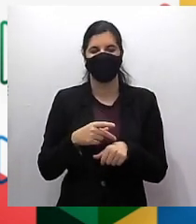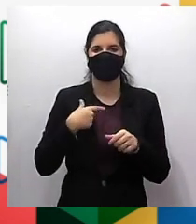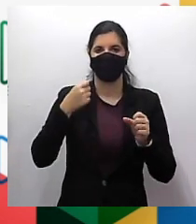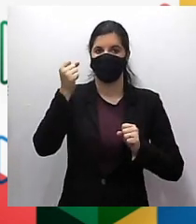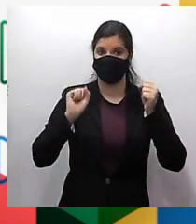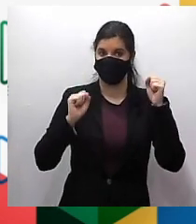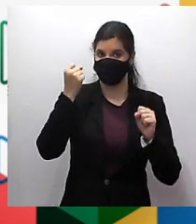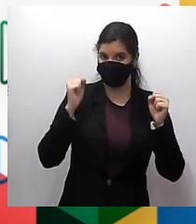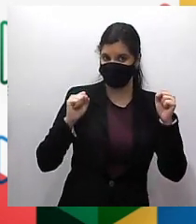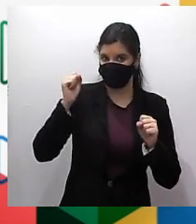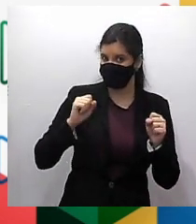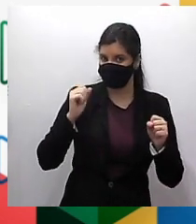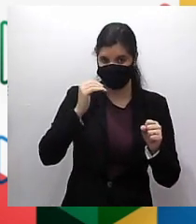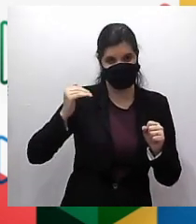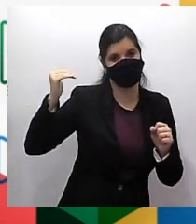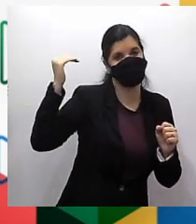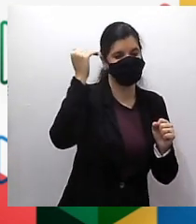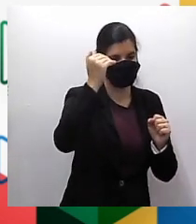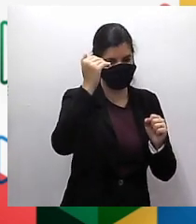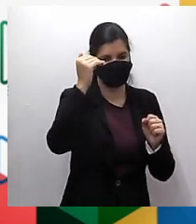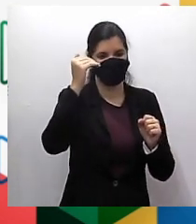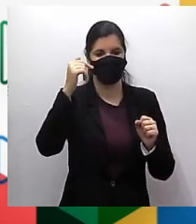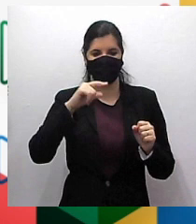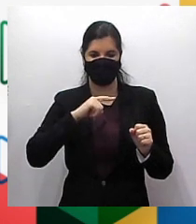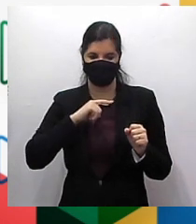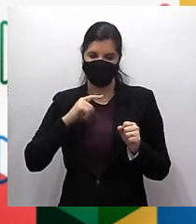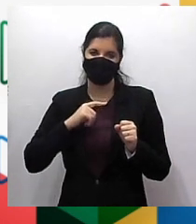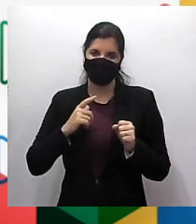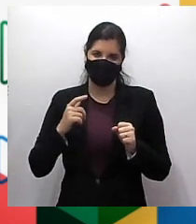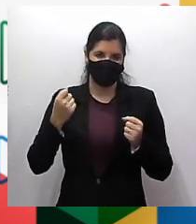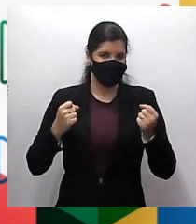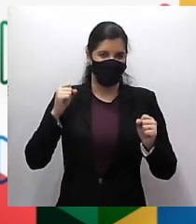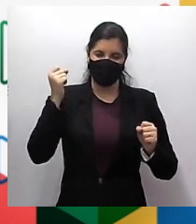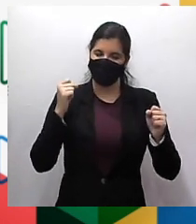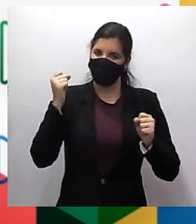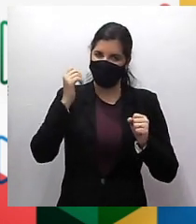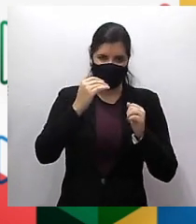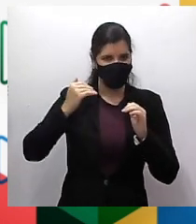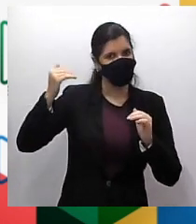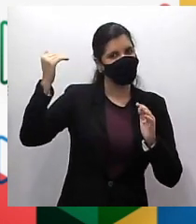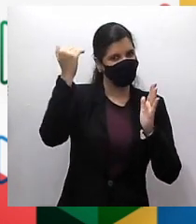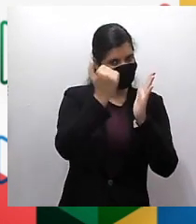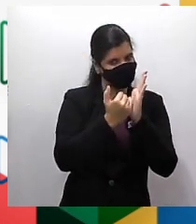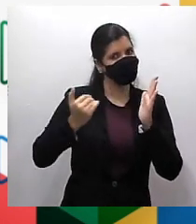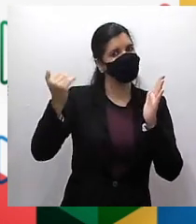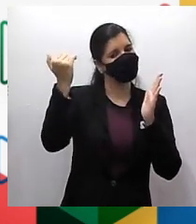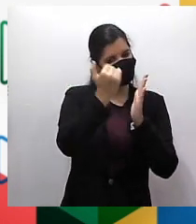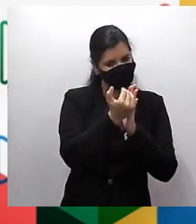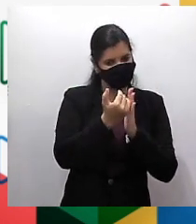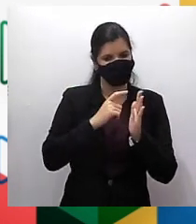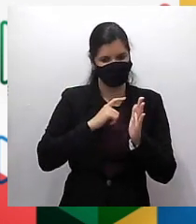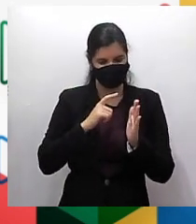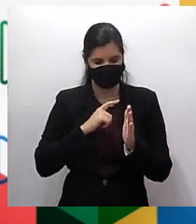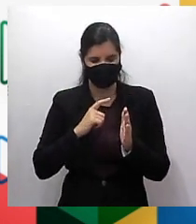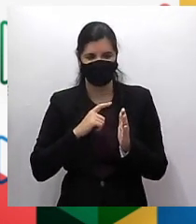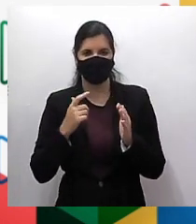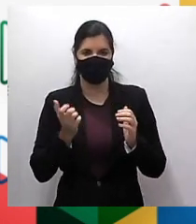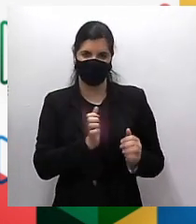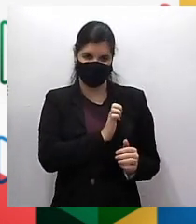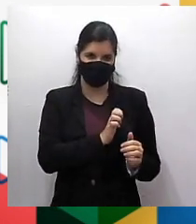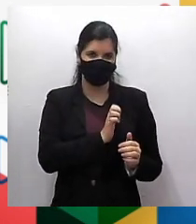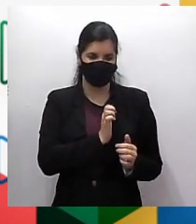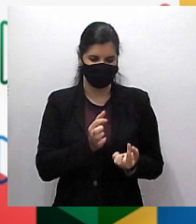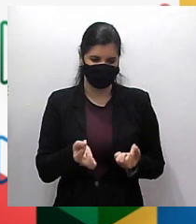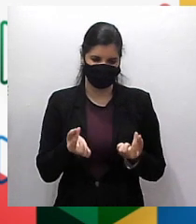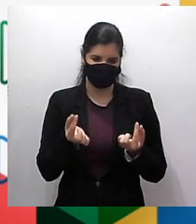uma industrialização elevada, né? Então, a produção industrial é altíssima, a produção de bens é alta e de riqueza